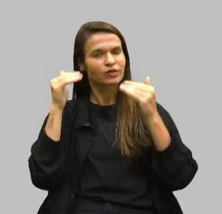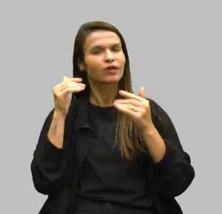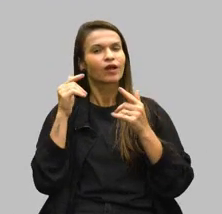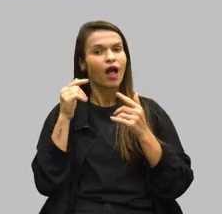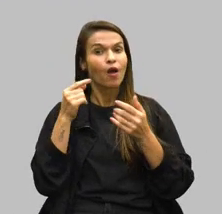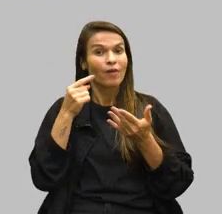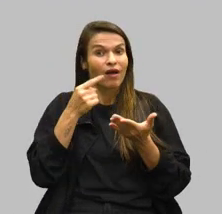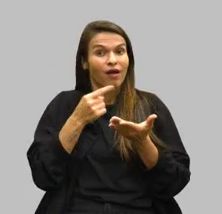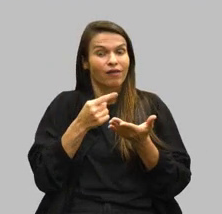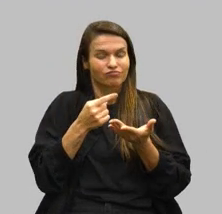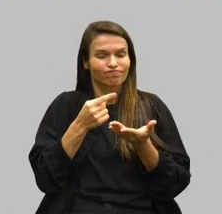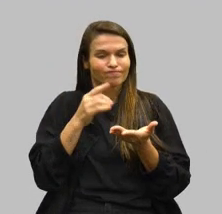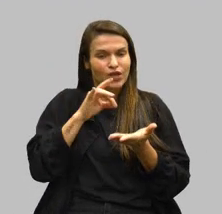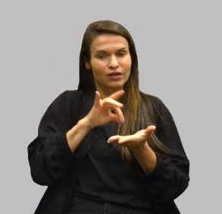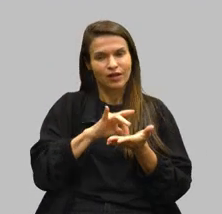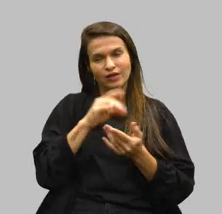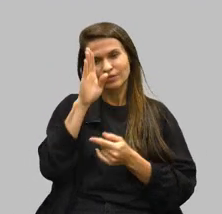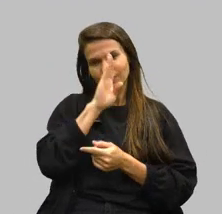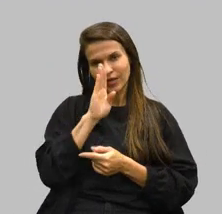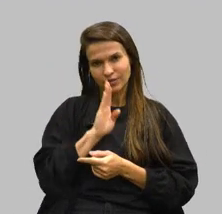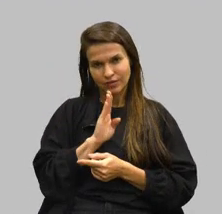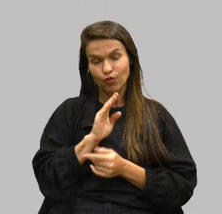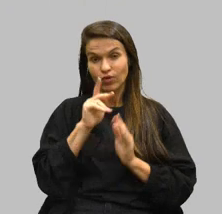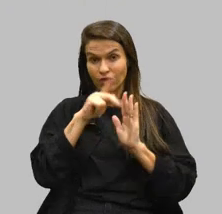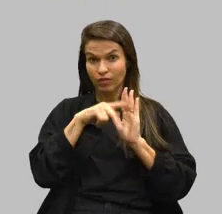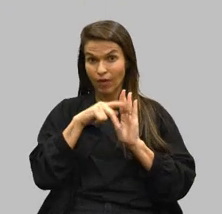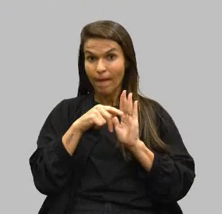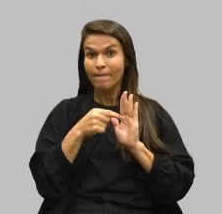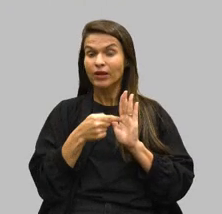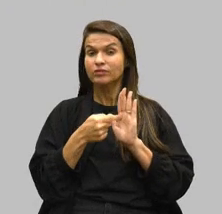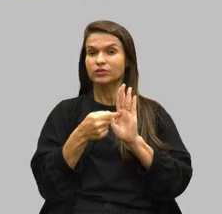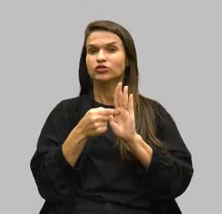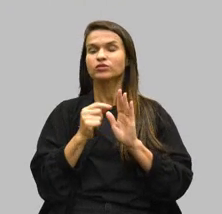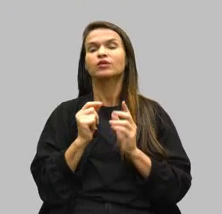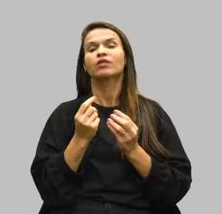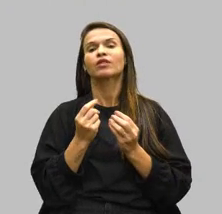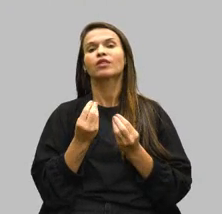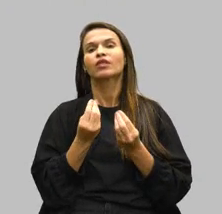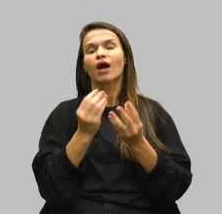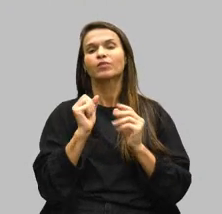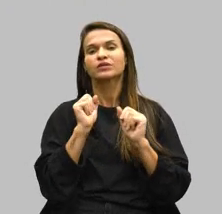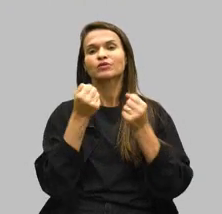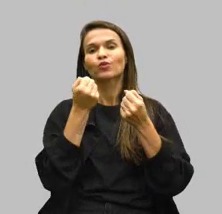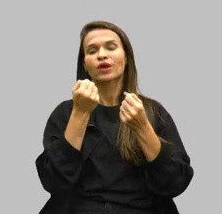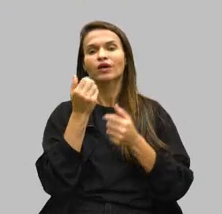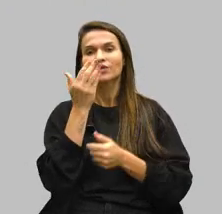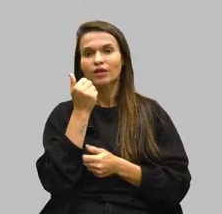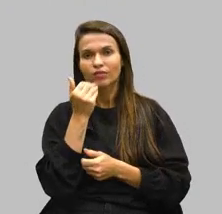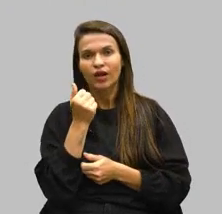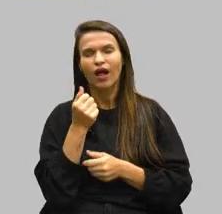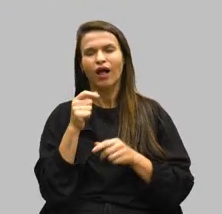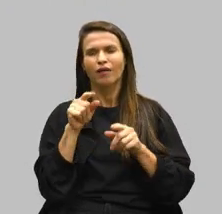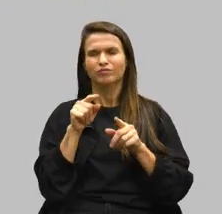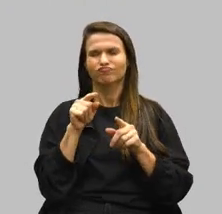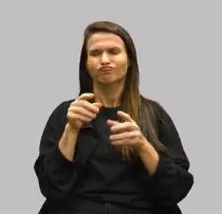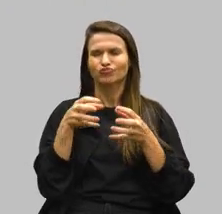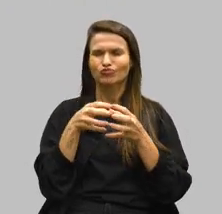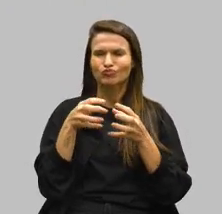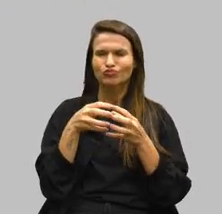Brasil e é isso aí esse projeto é para isso é trazer uma segurança alimentar pra situação de